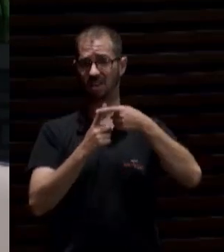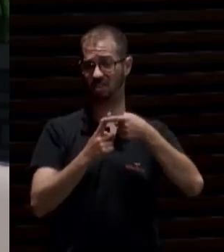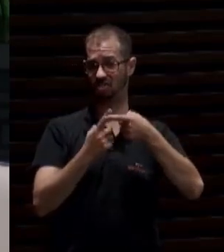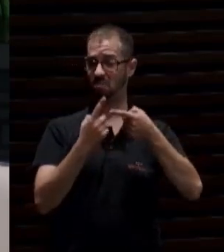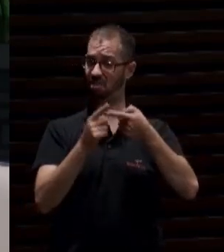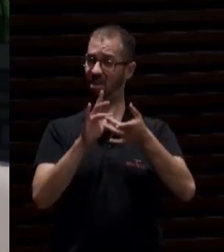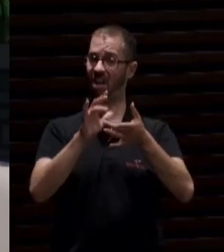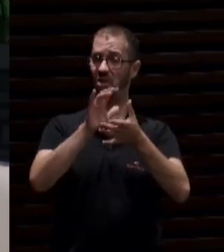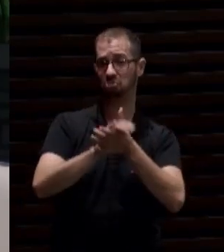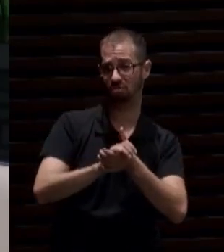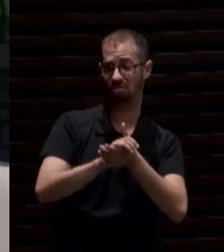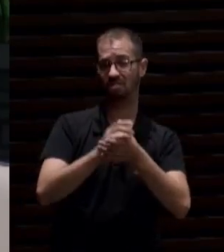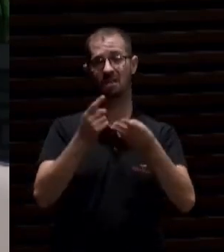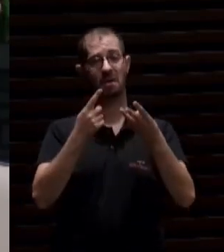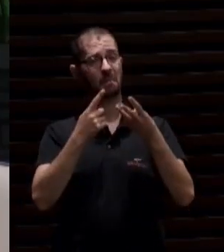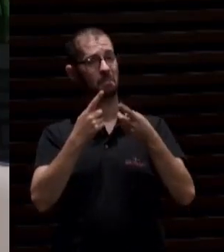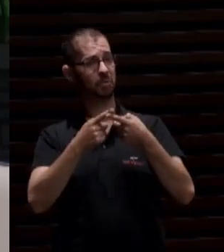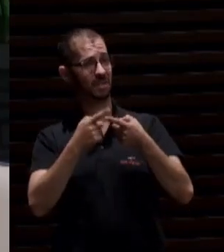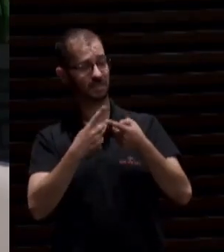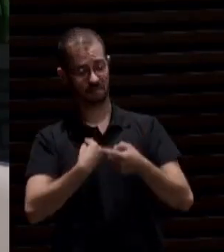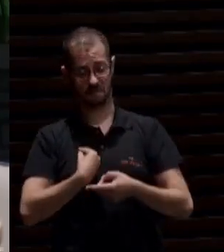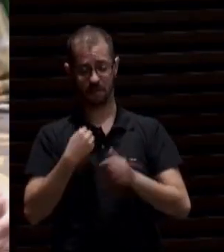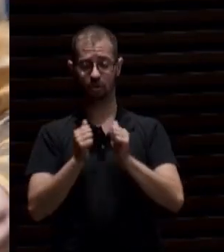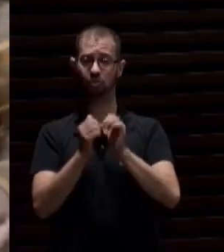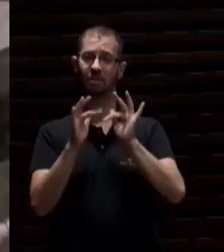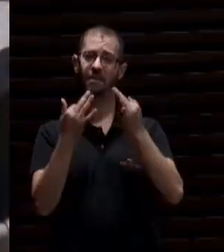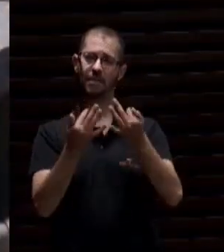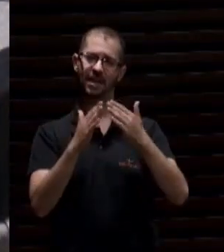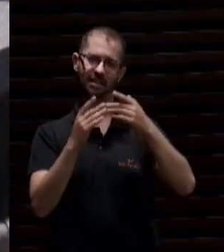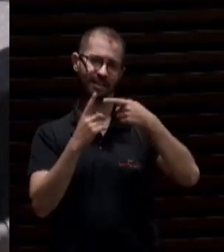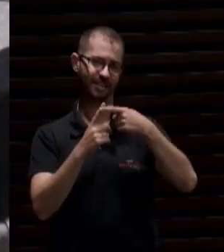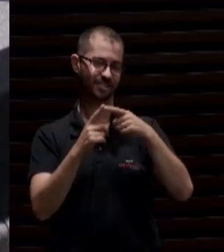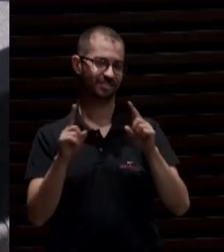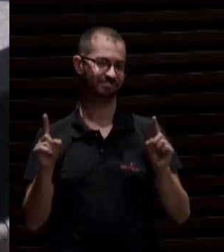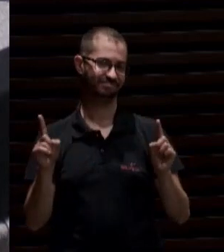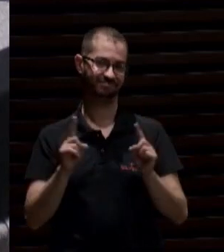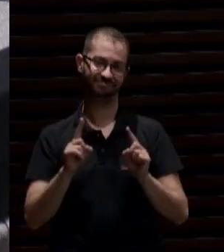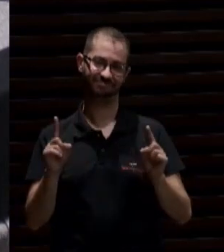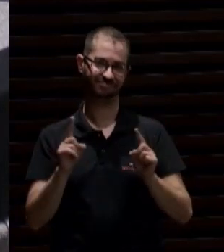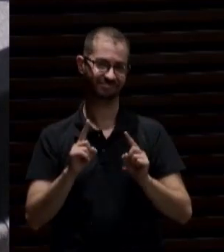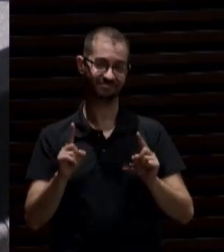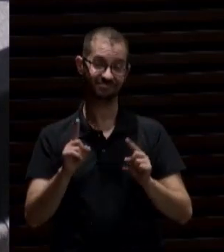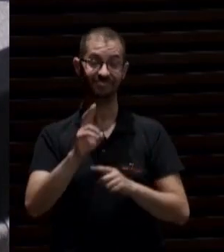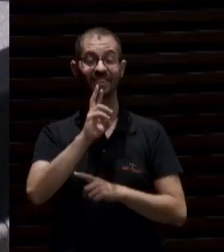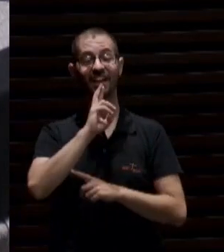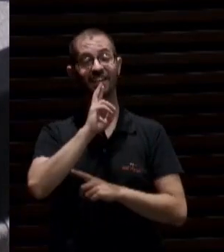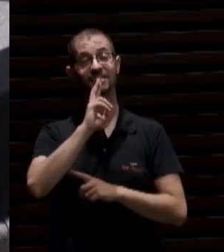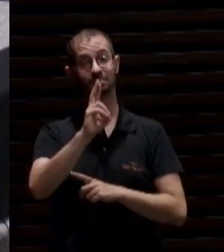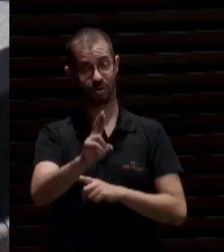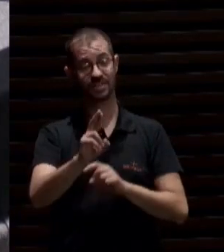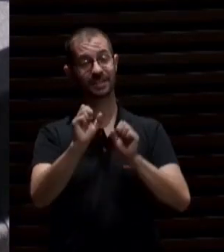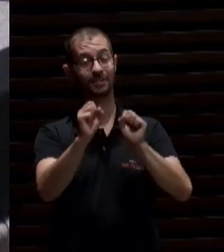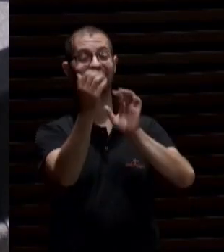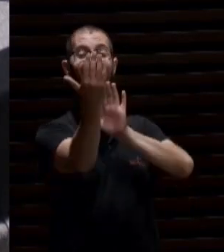na igreja? Porque você criou sua família na igreja? A resposta não é essa. A resposta que nós podemos dar para